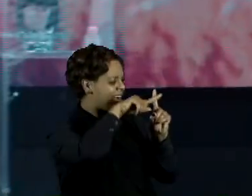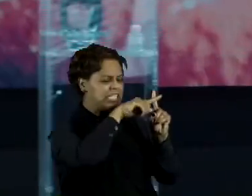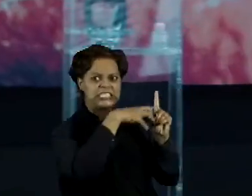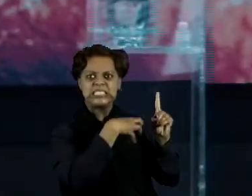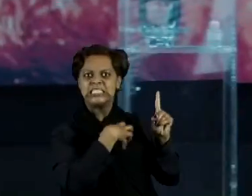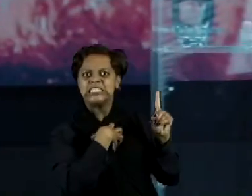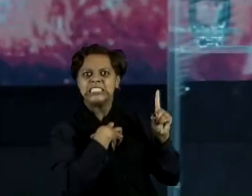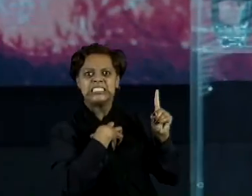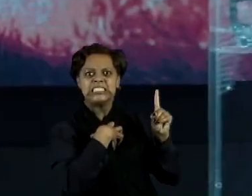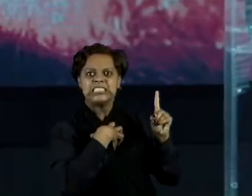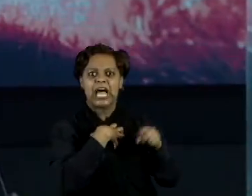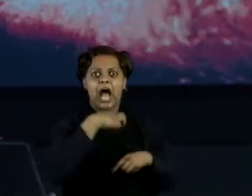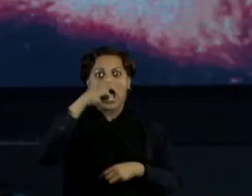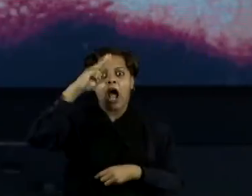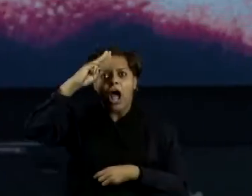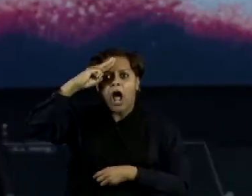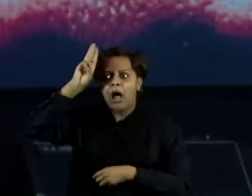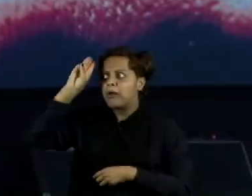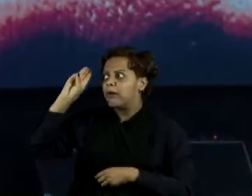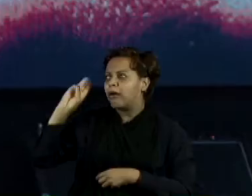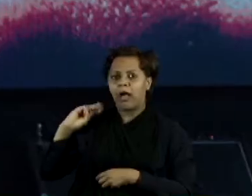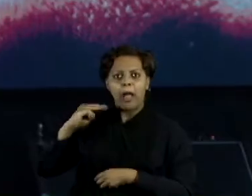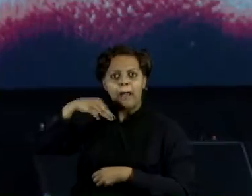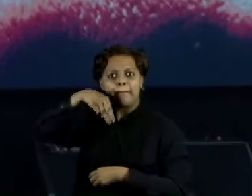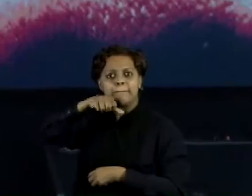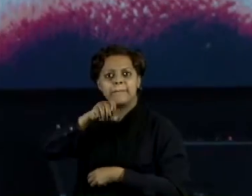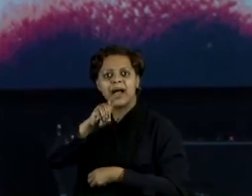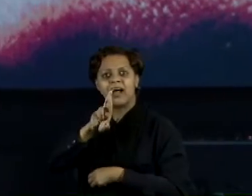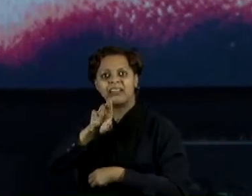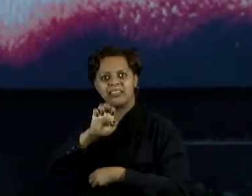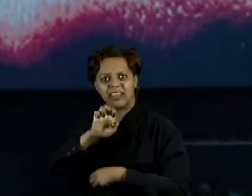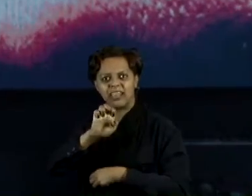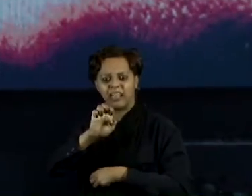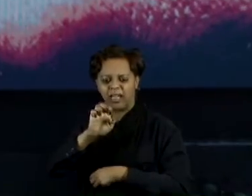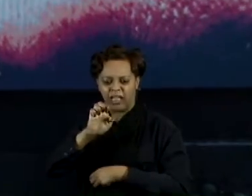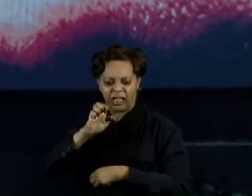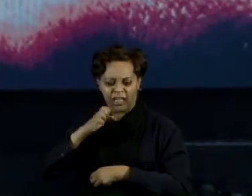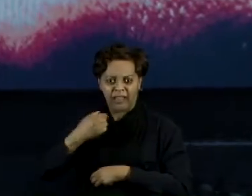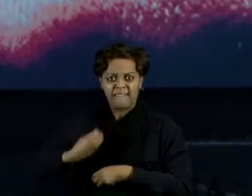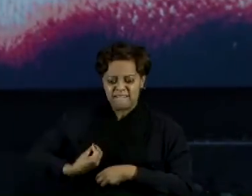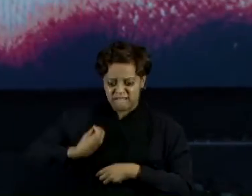A Madre Teresa viveu a sua vida no meio dos leprosos.